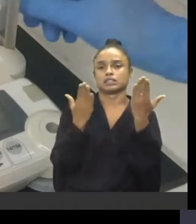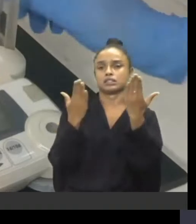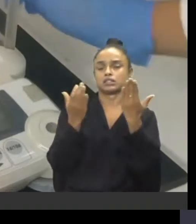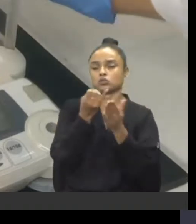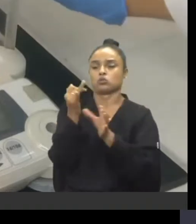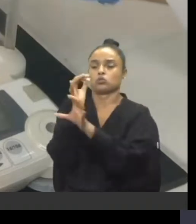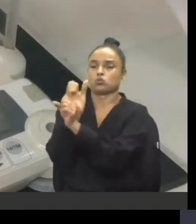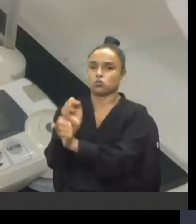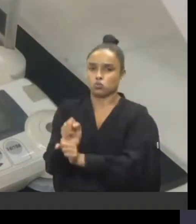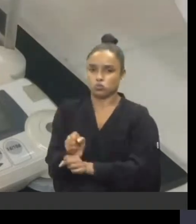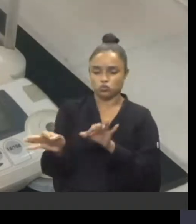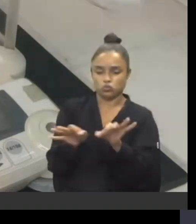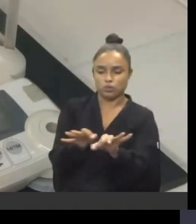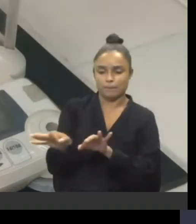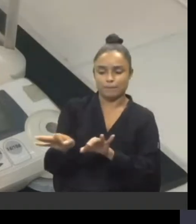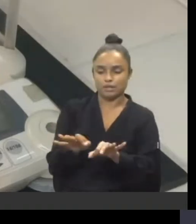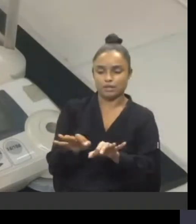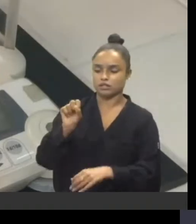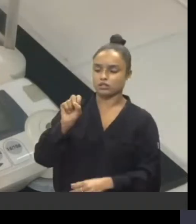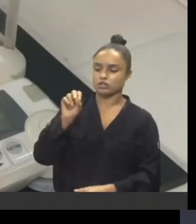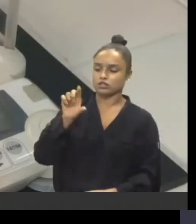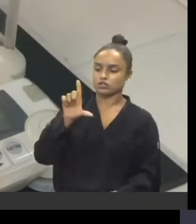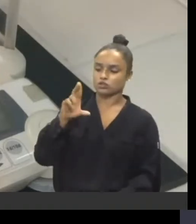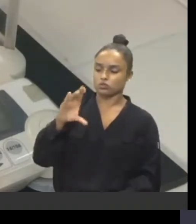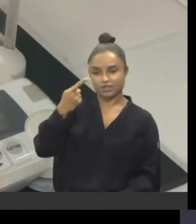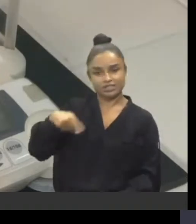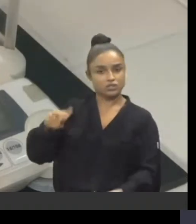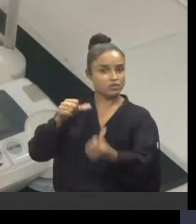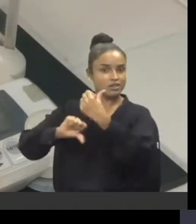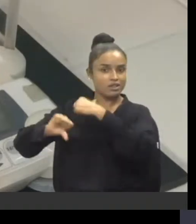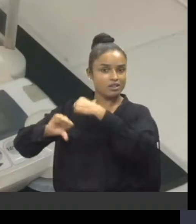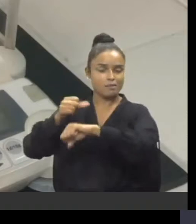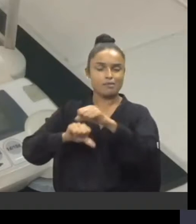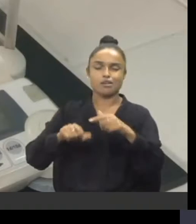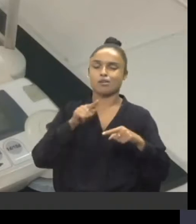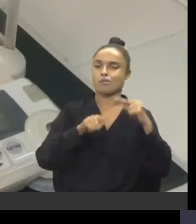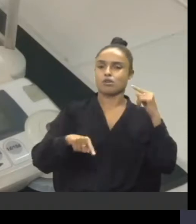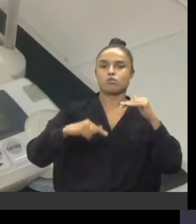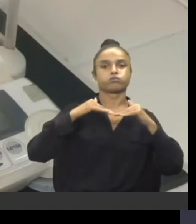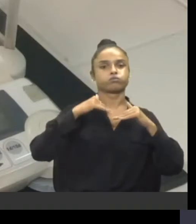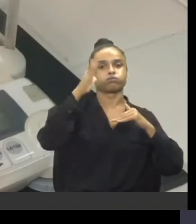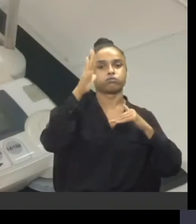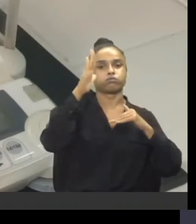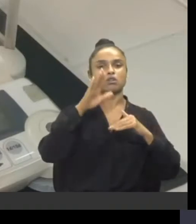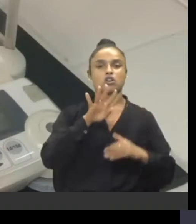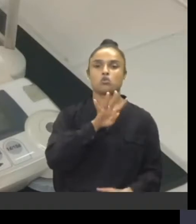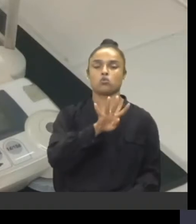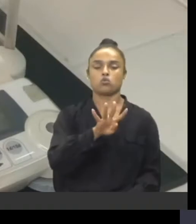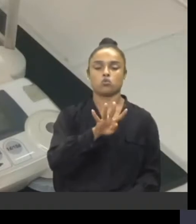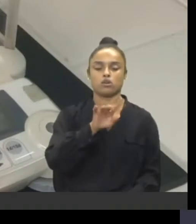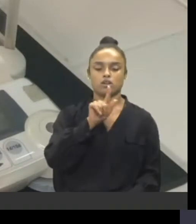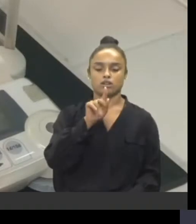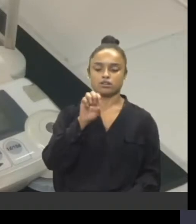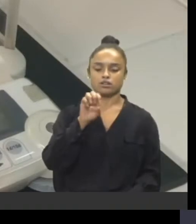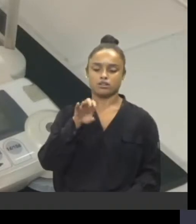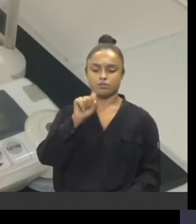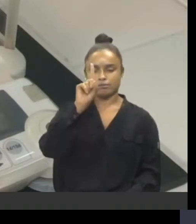para o preparo da solução. Entretanto, a gente não pode passar da